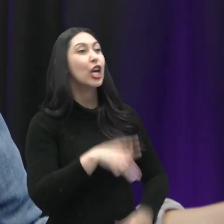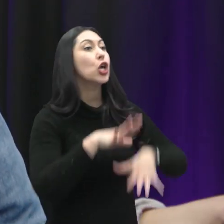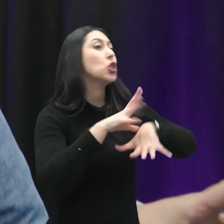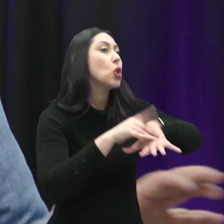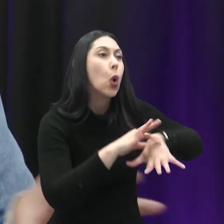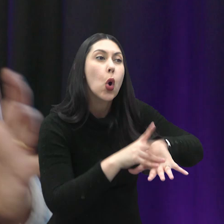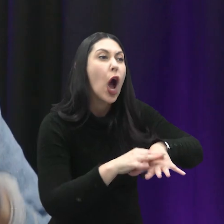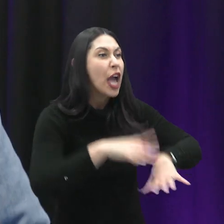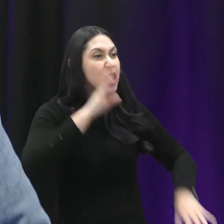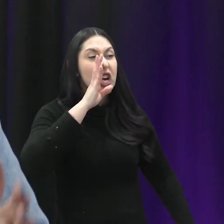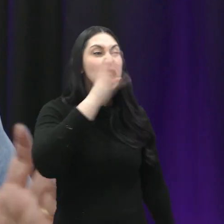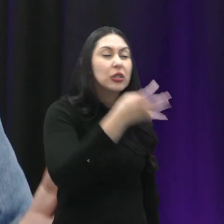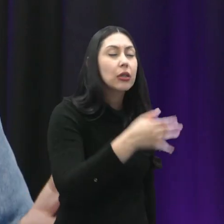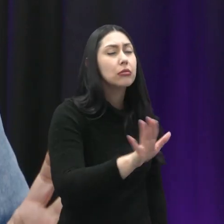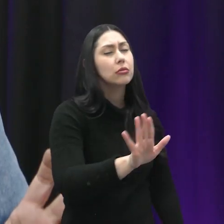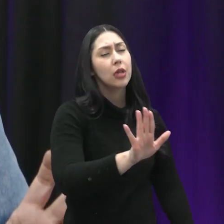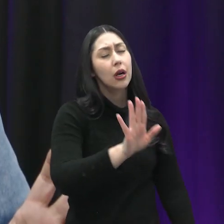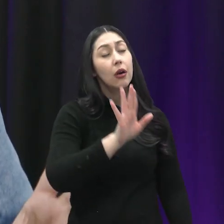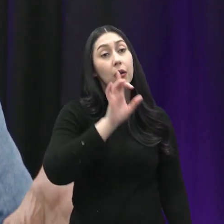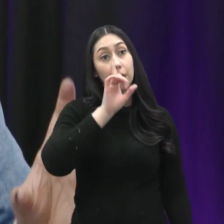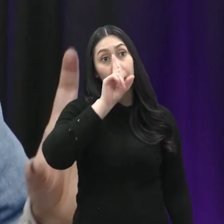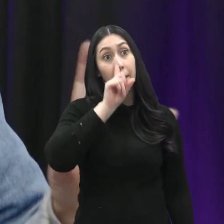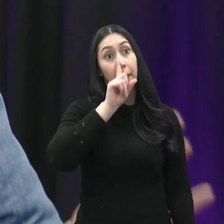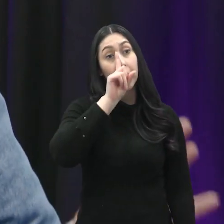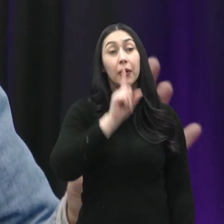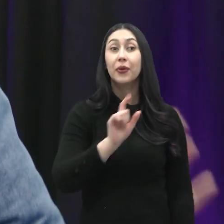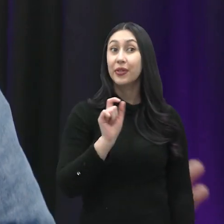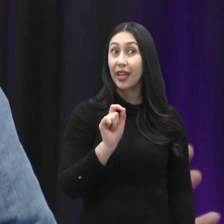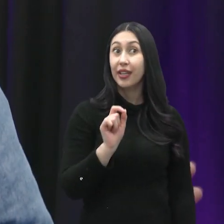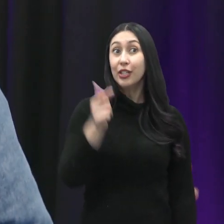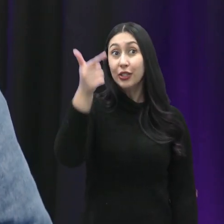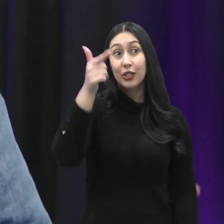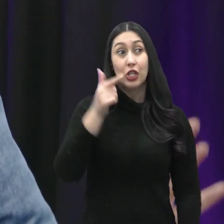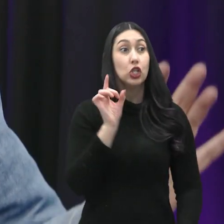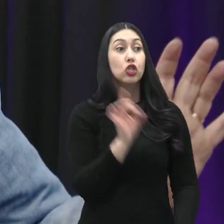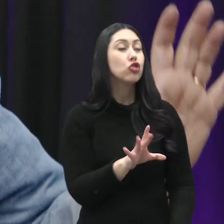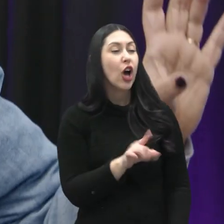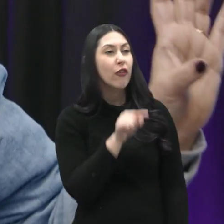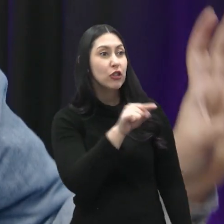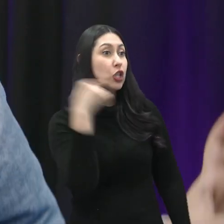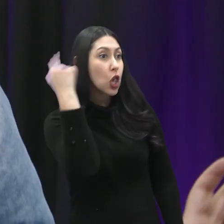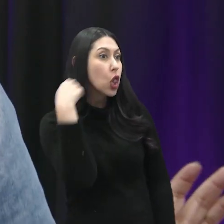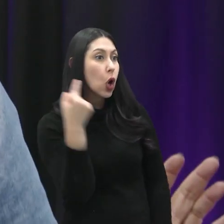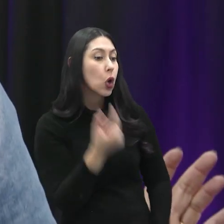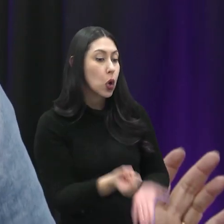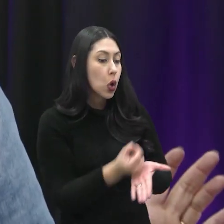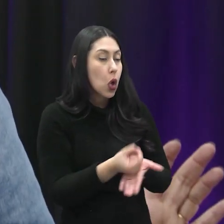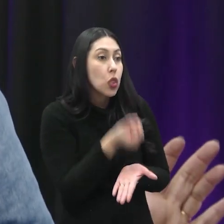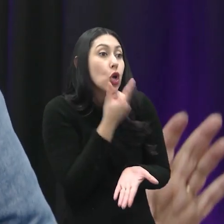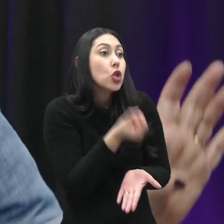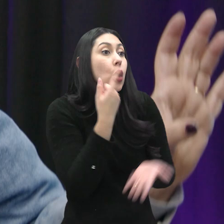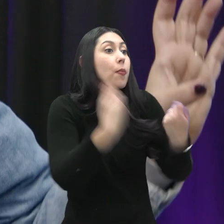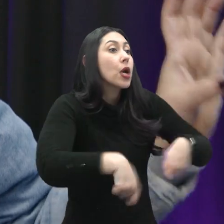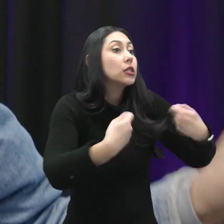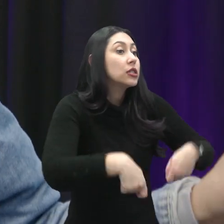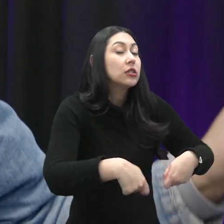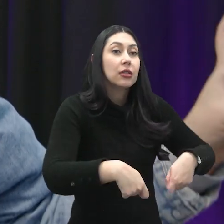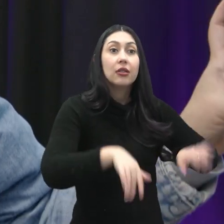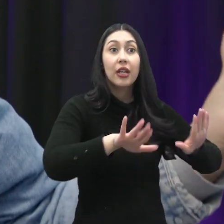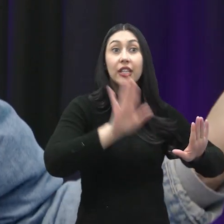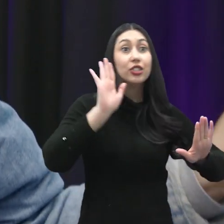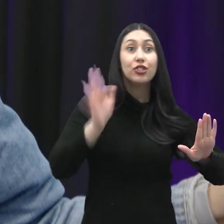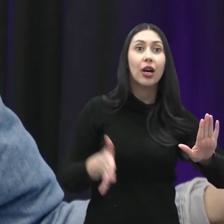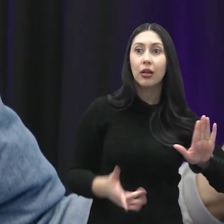sabe? Porque o perigo disso tudo é entrar mais uma vez ali num CID qualquer e